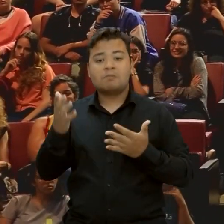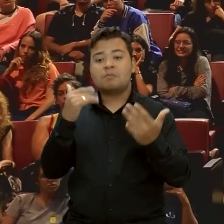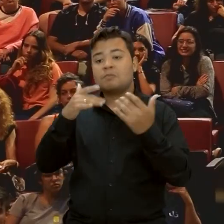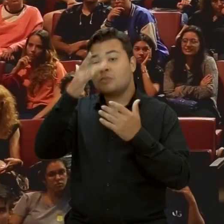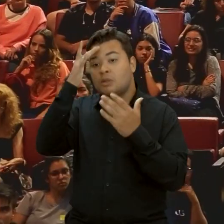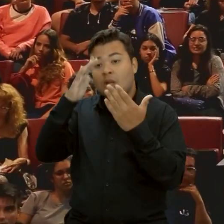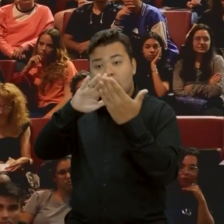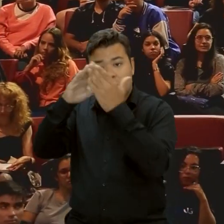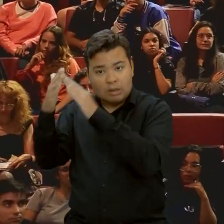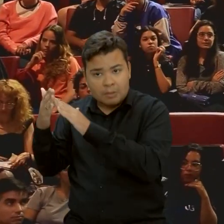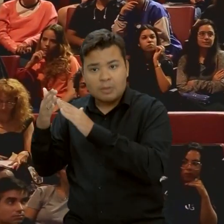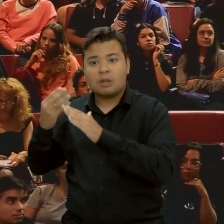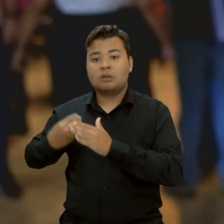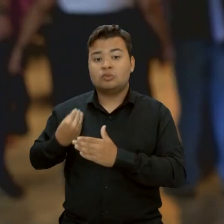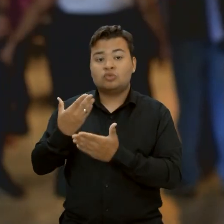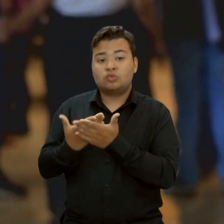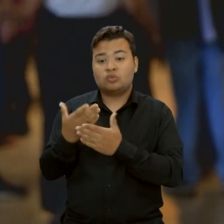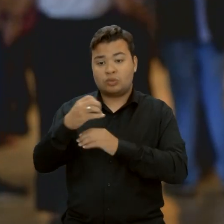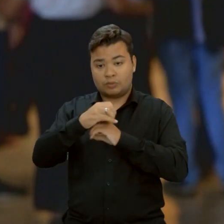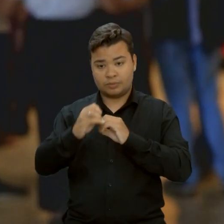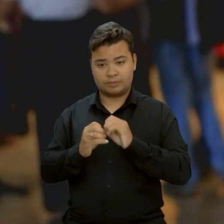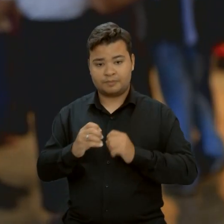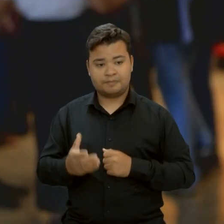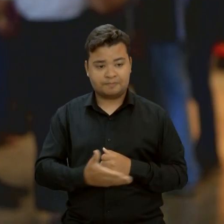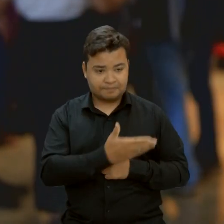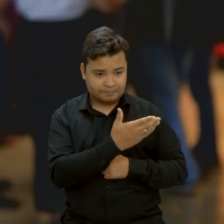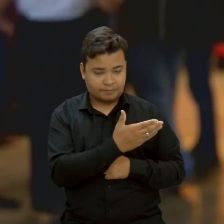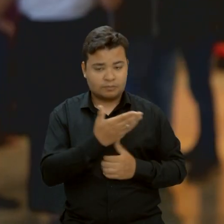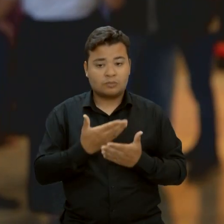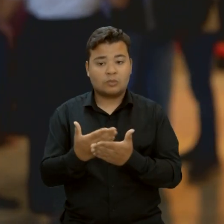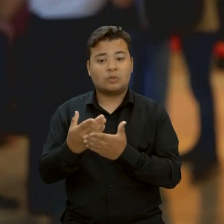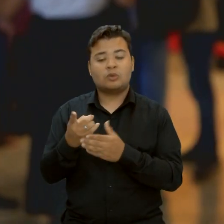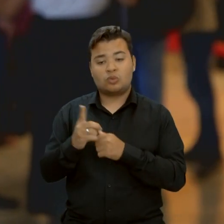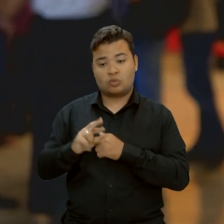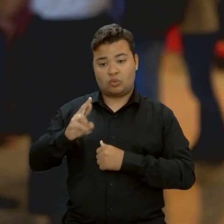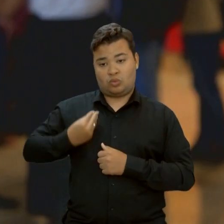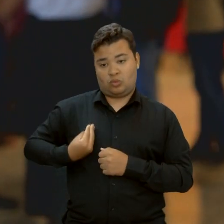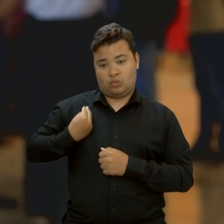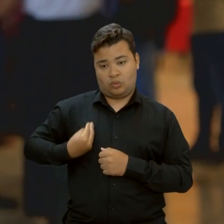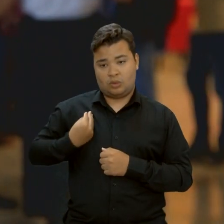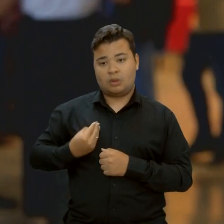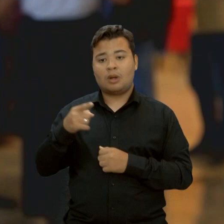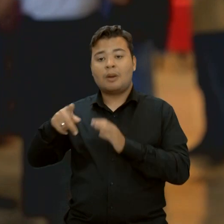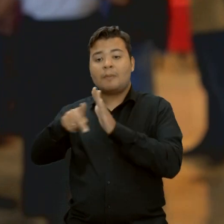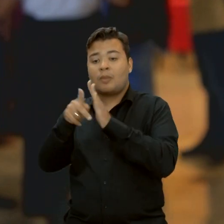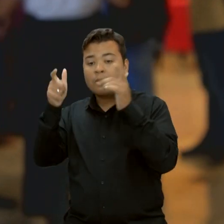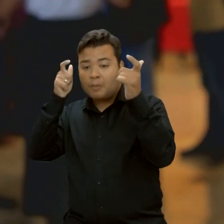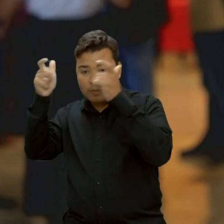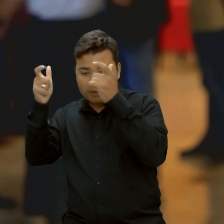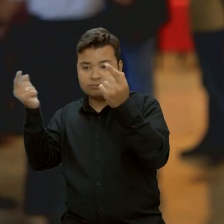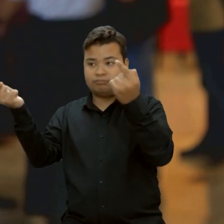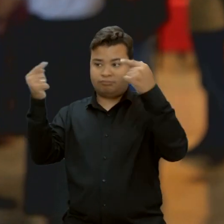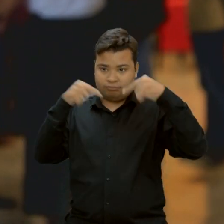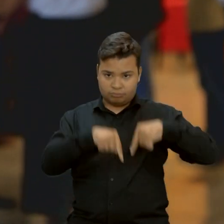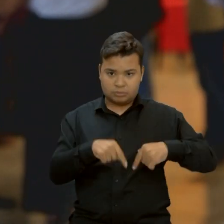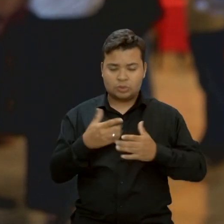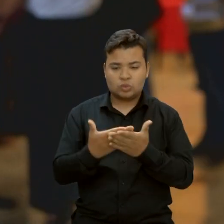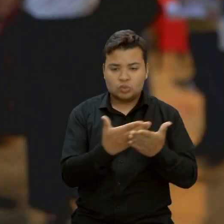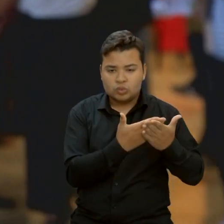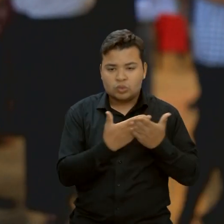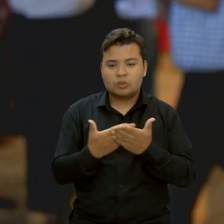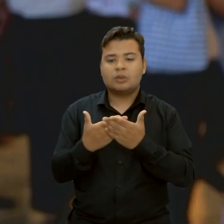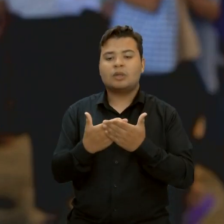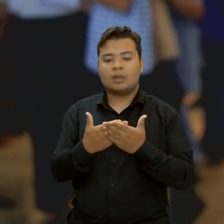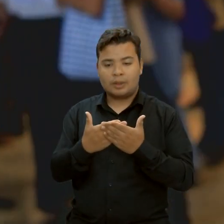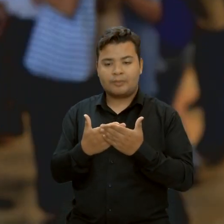que estão aqui na UFG. A doutoranda Ita Castañeda, por exemplo, veio do México e pesquisa a etimologia